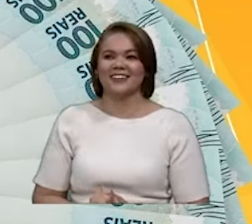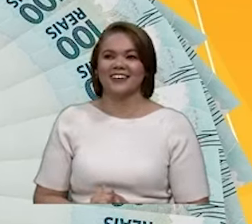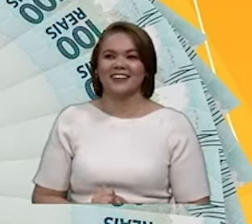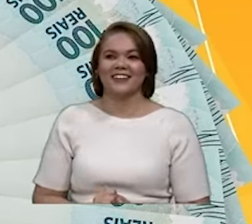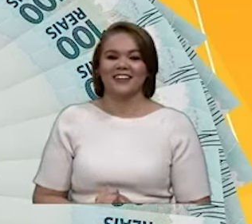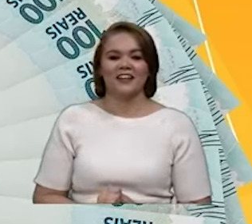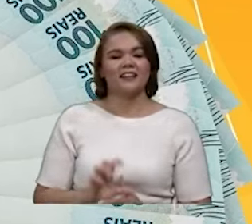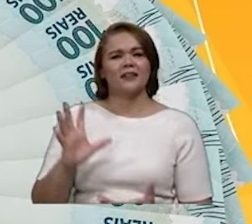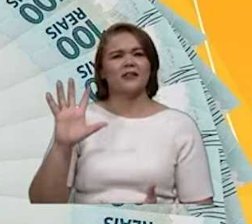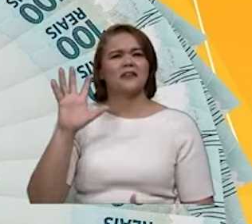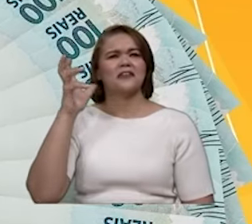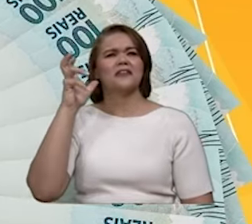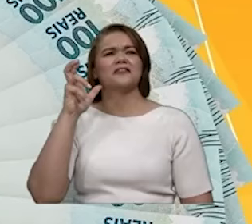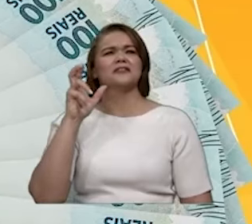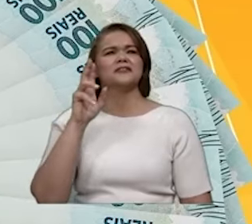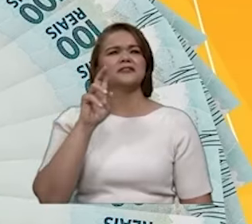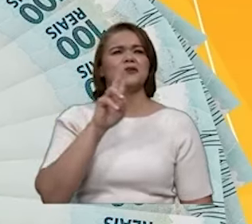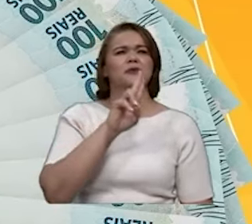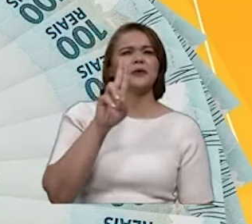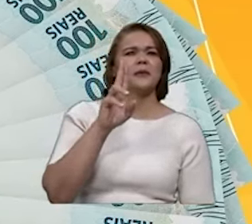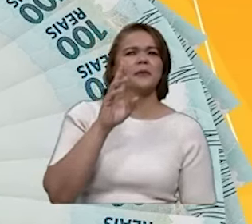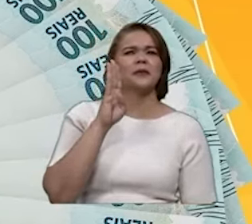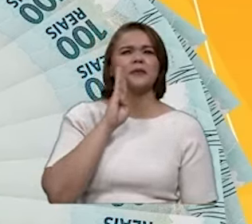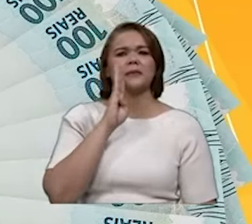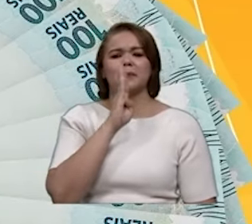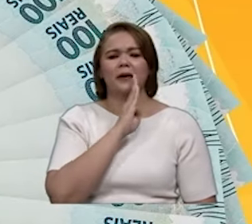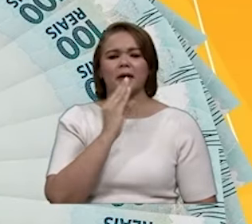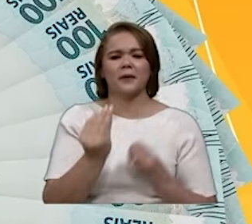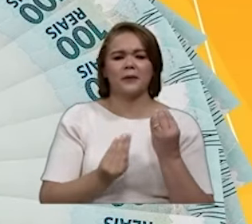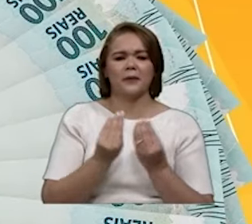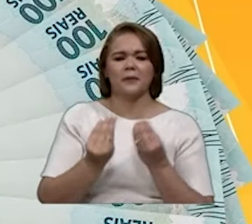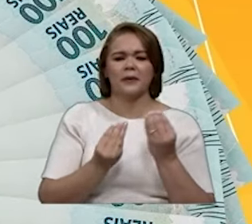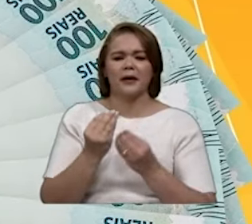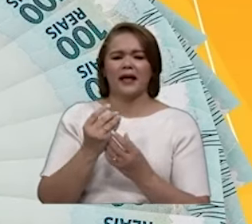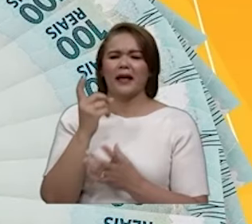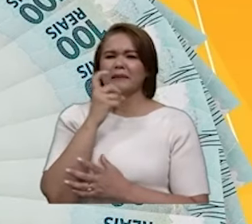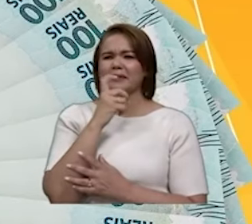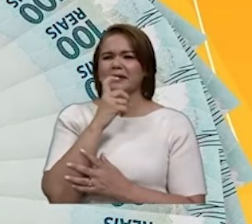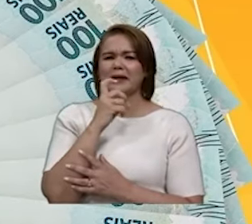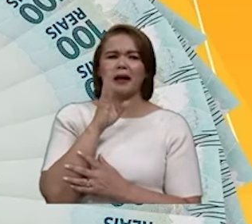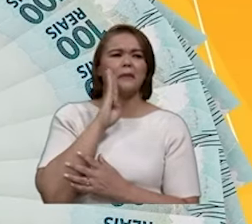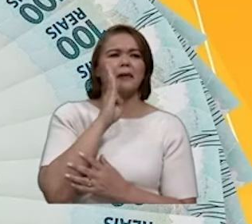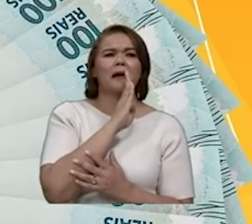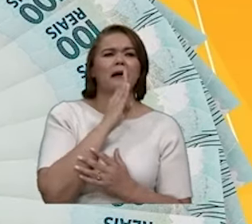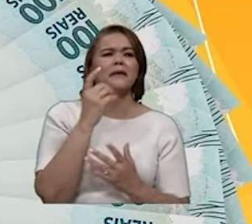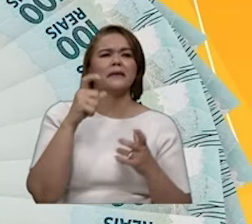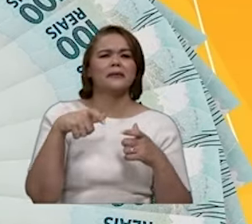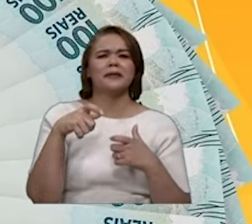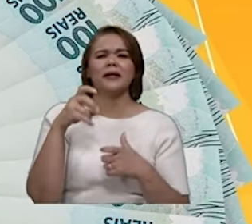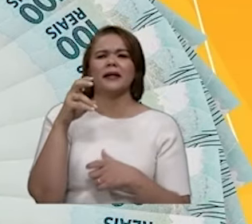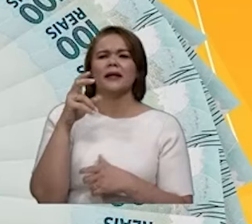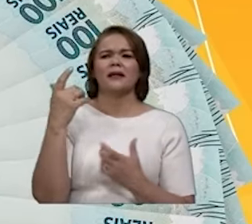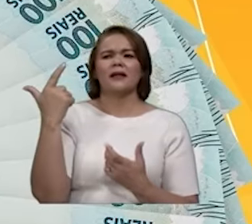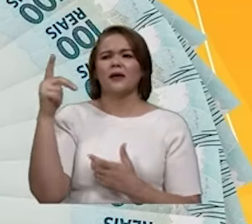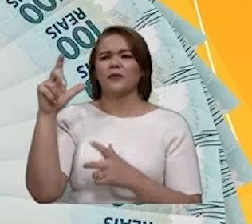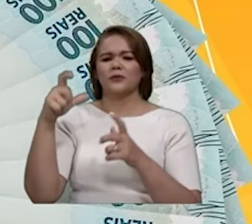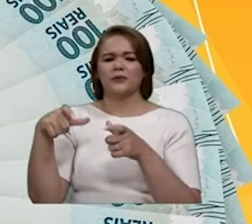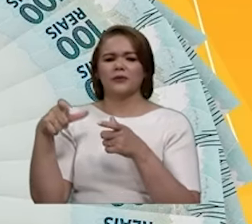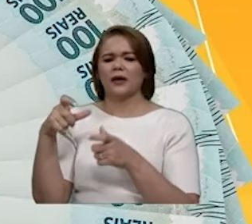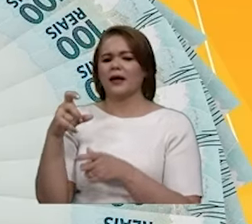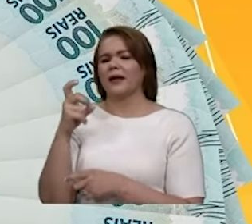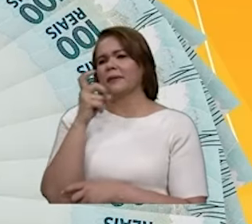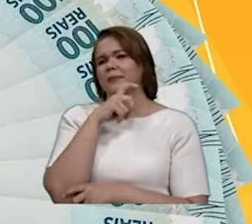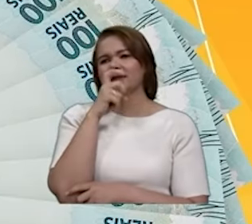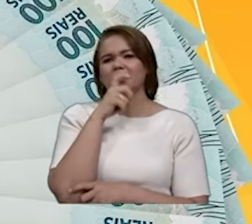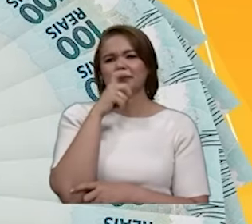decidir o nome do bar. Vamos colocar o bar na hora que o cara aqui dá uma escapulida e dá aquela mentira. Onde é que você tá? Não, eu tô aqui no outro lugar. É lá. É, é mentira, lá. É